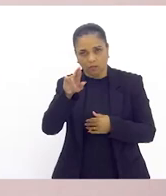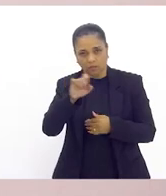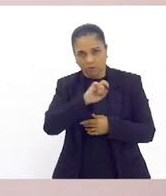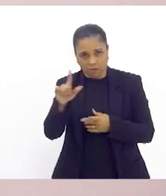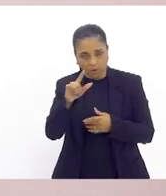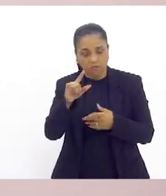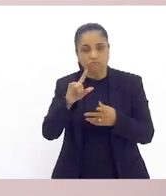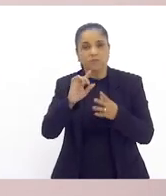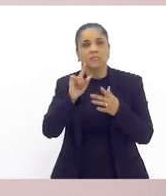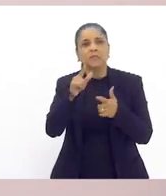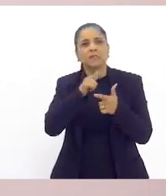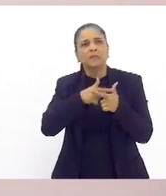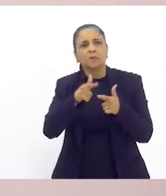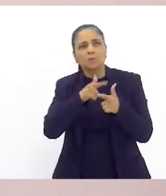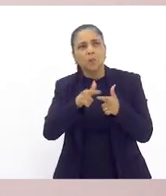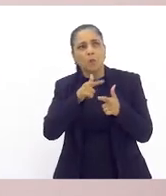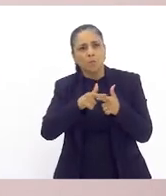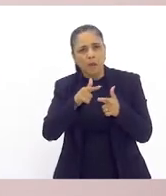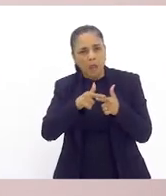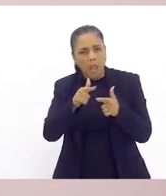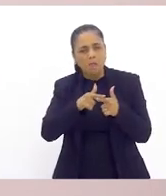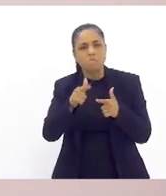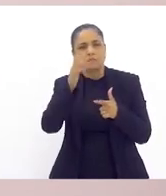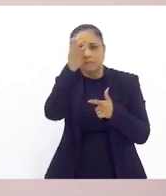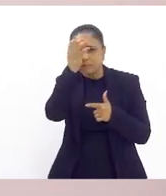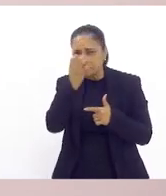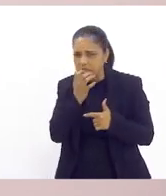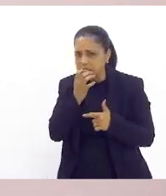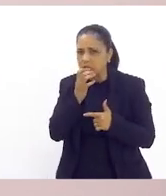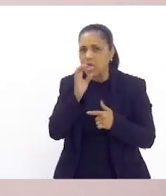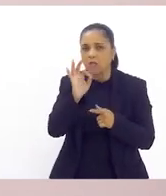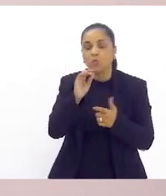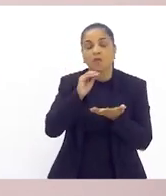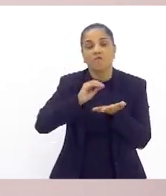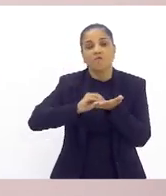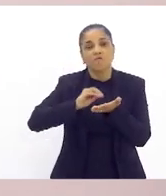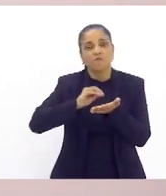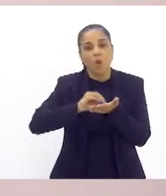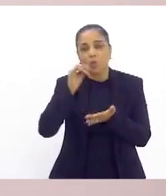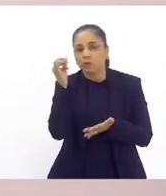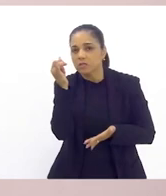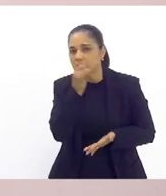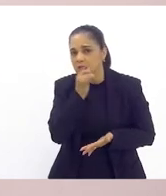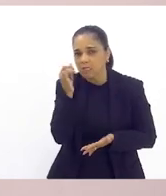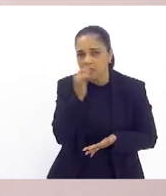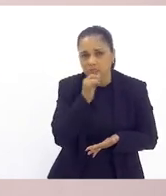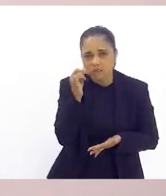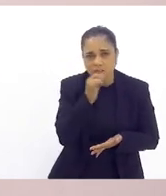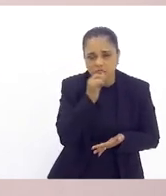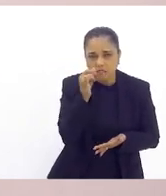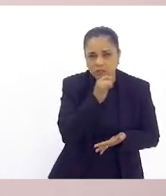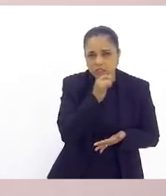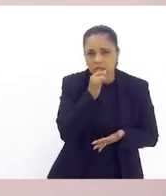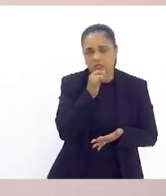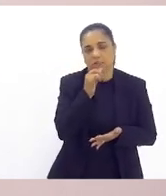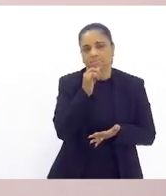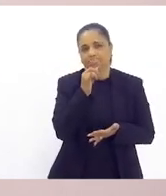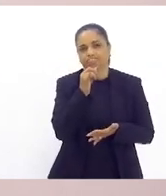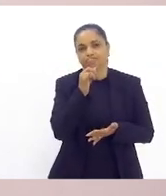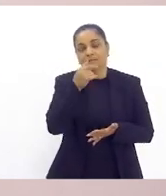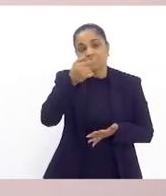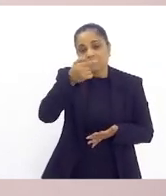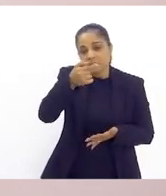um problema que a gente teve muito grande muito grave por conta da falta de energia na cidade nós chegamos a ficar